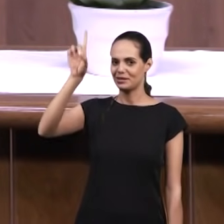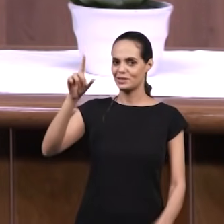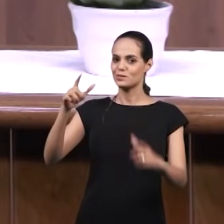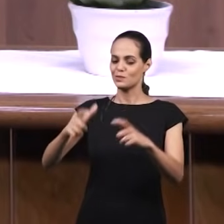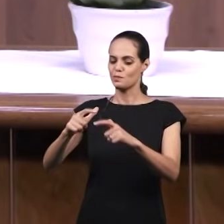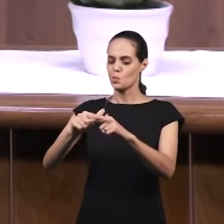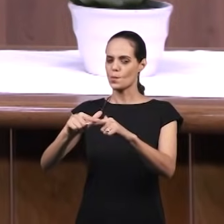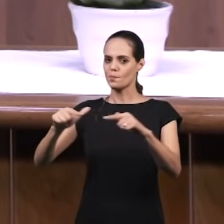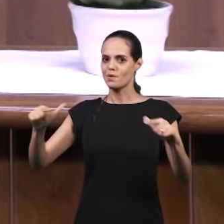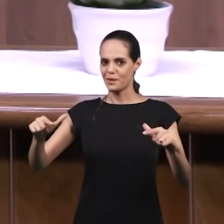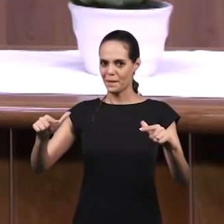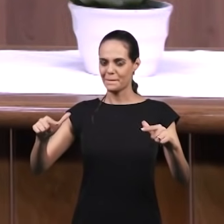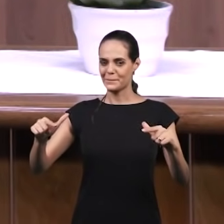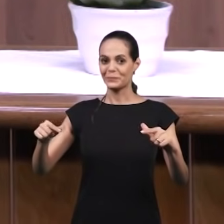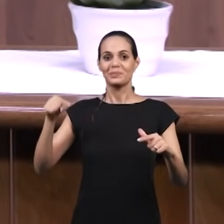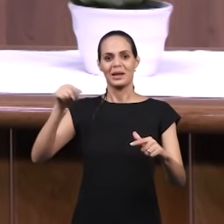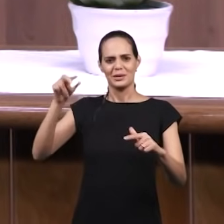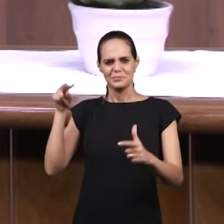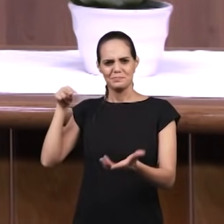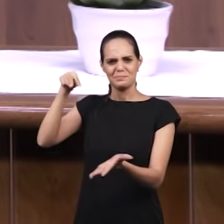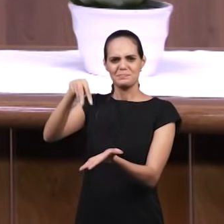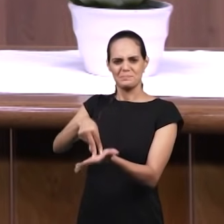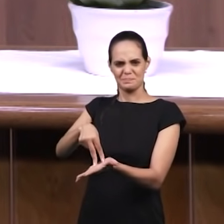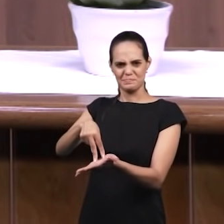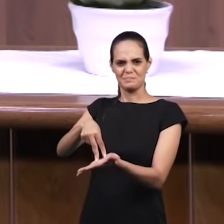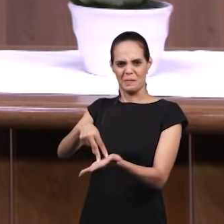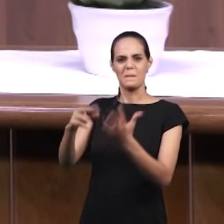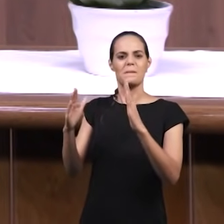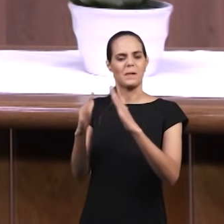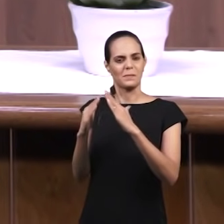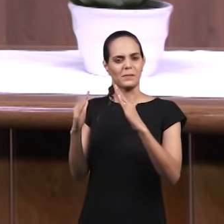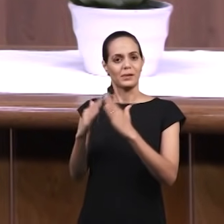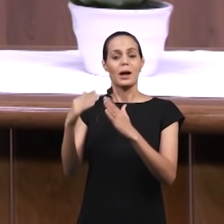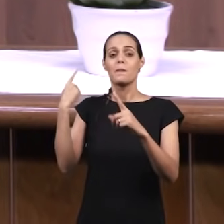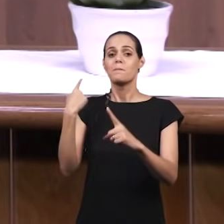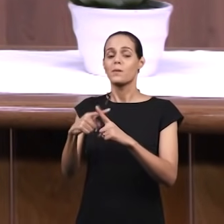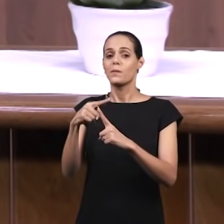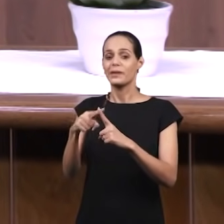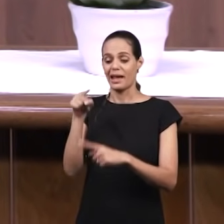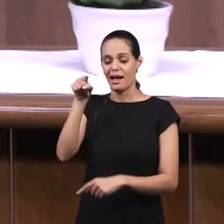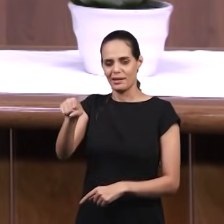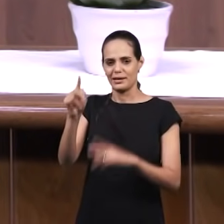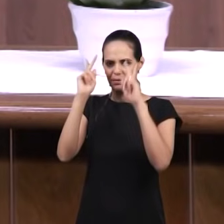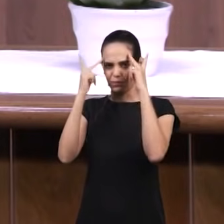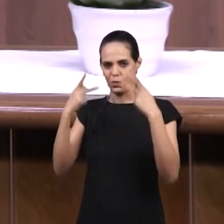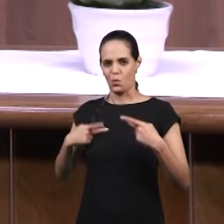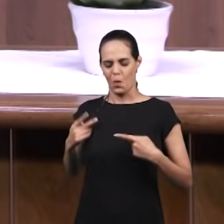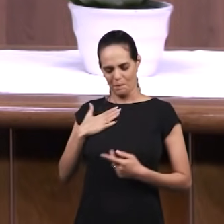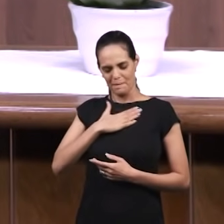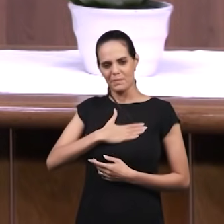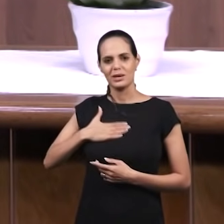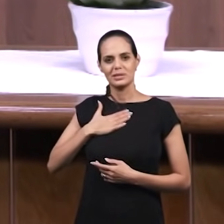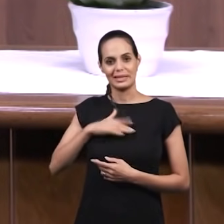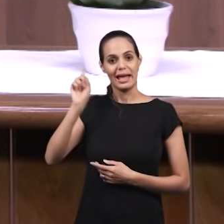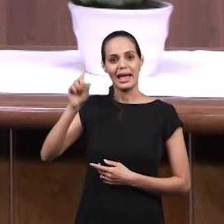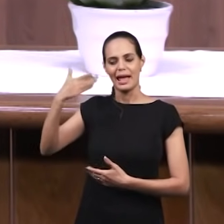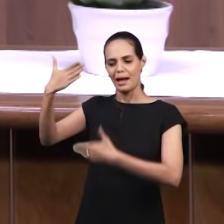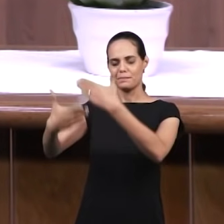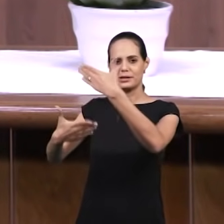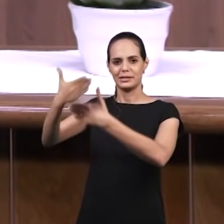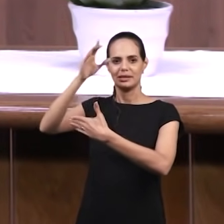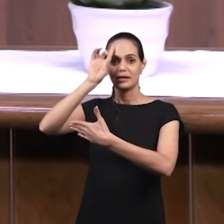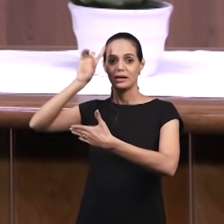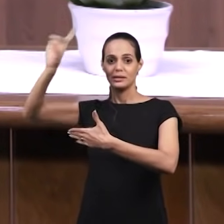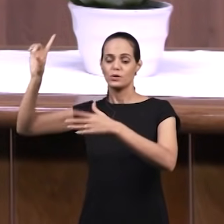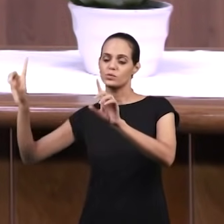o deserto se torna um lugar habitável. Porque o que vai trazer prazer ao homem é a presença de Deus